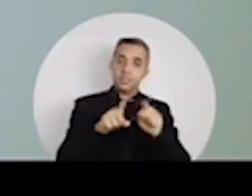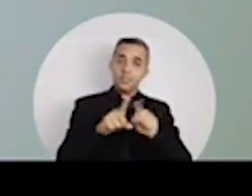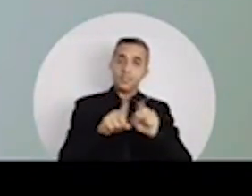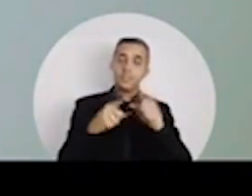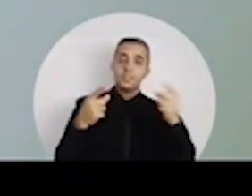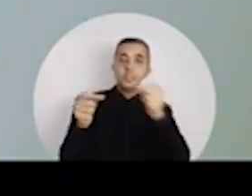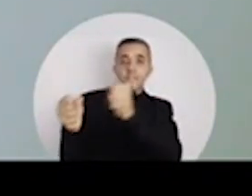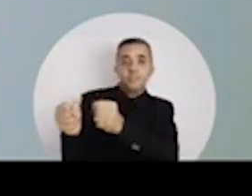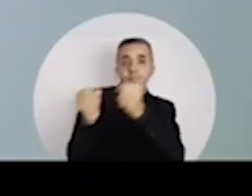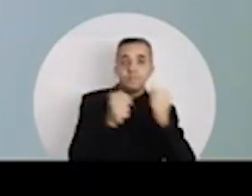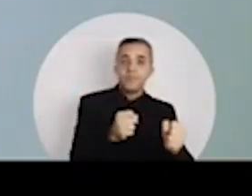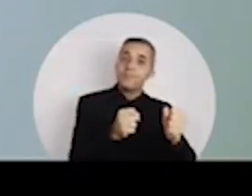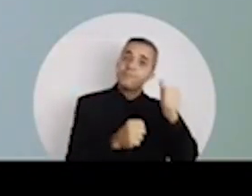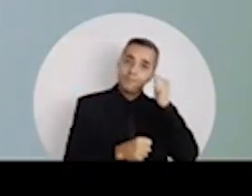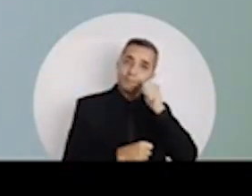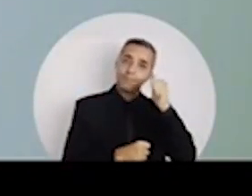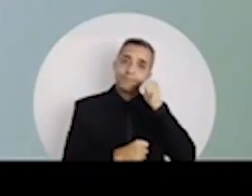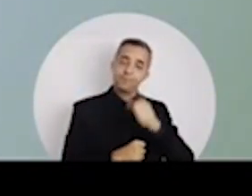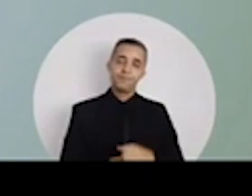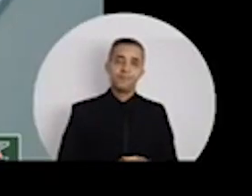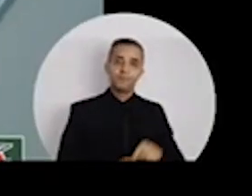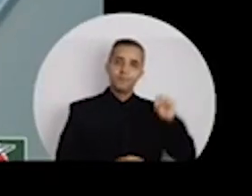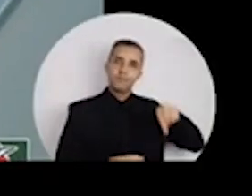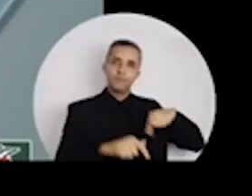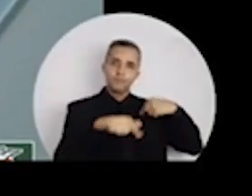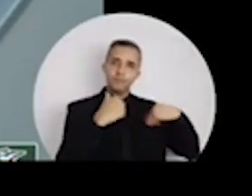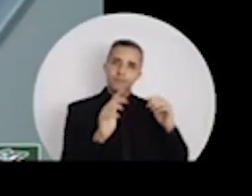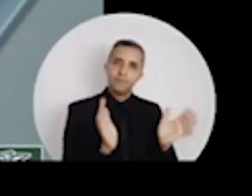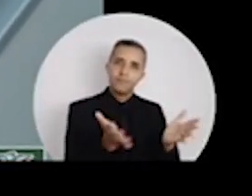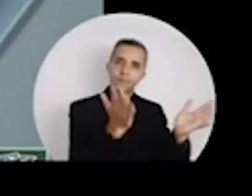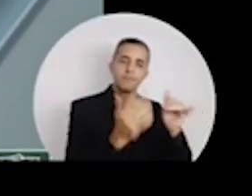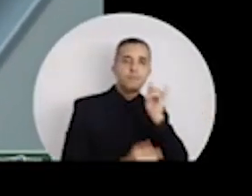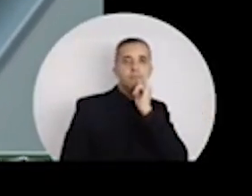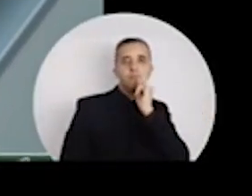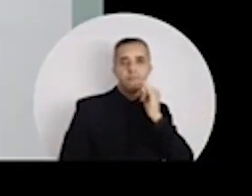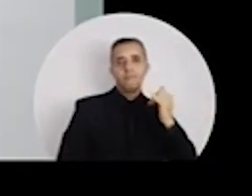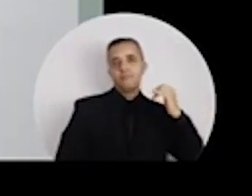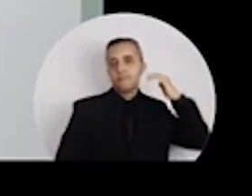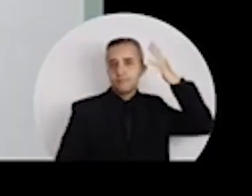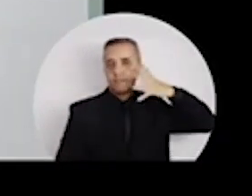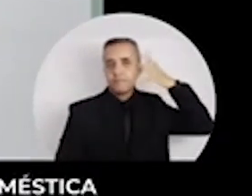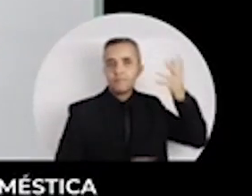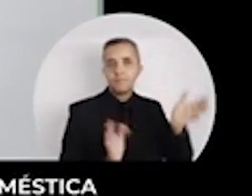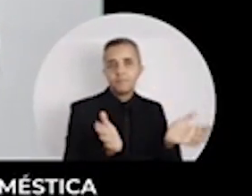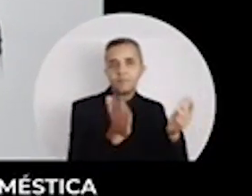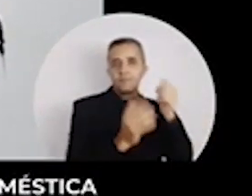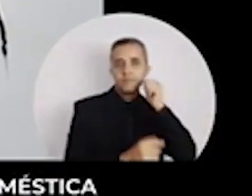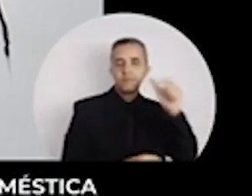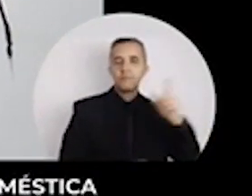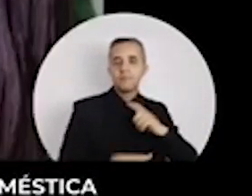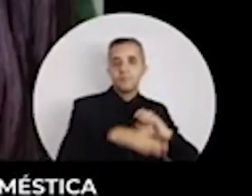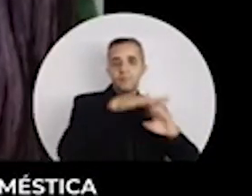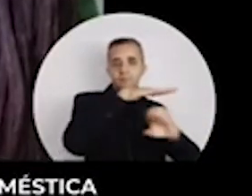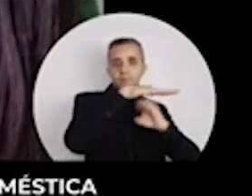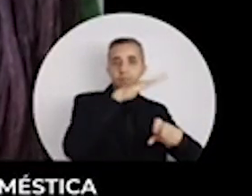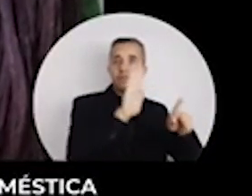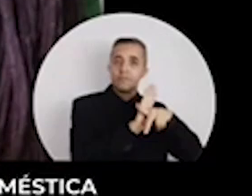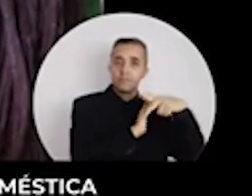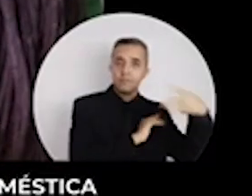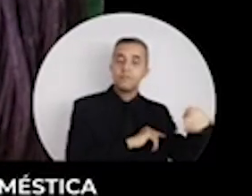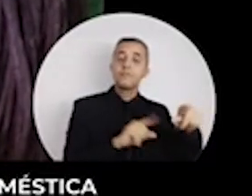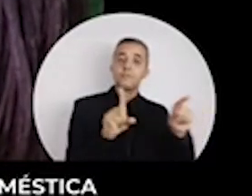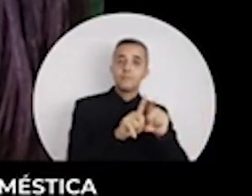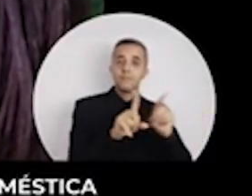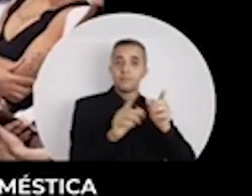e empoderamento das mulheres. Entre as ações realizadas pela sala estão palestras de incentivo